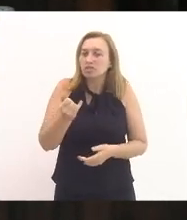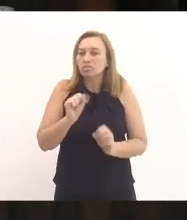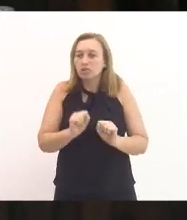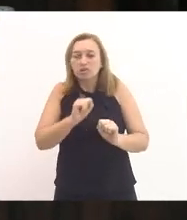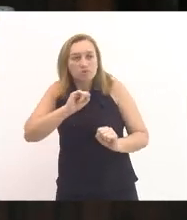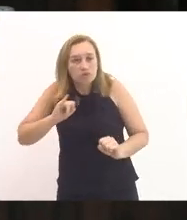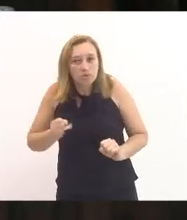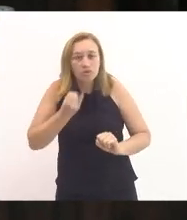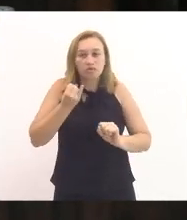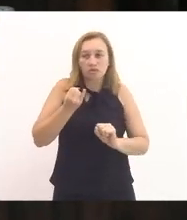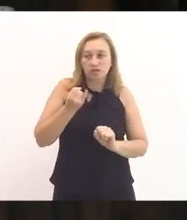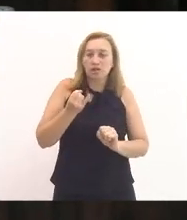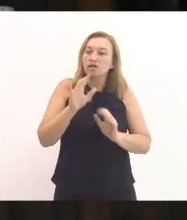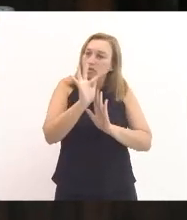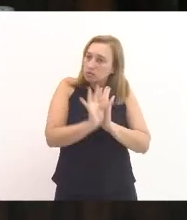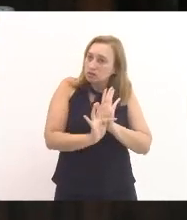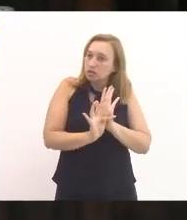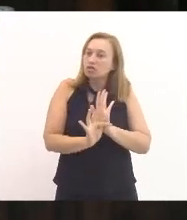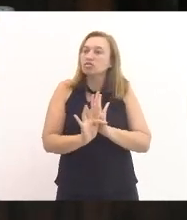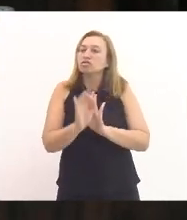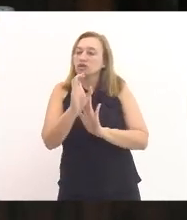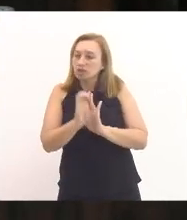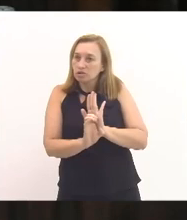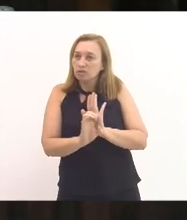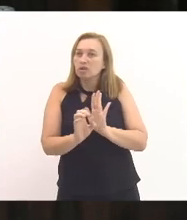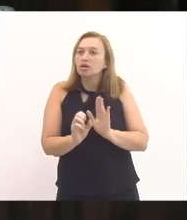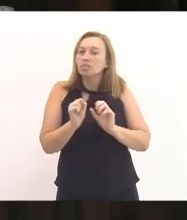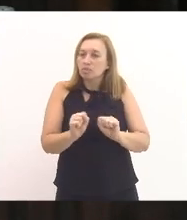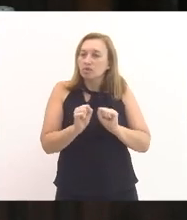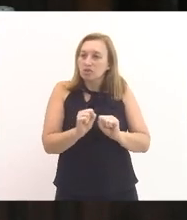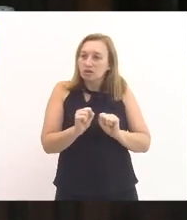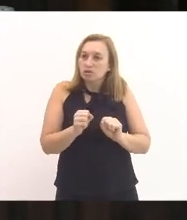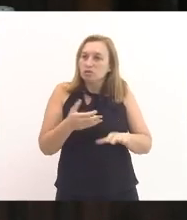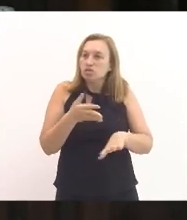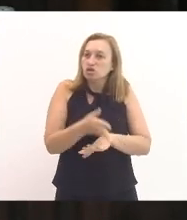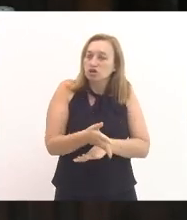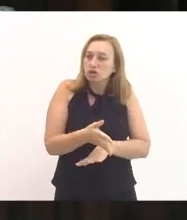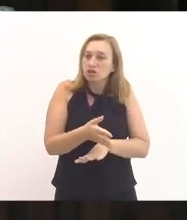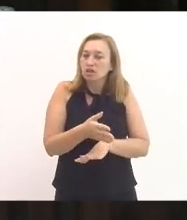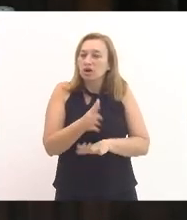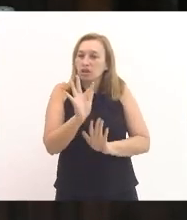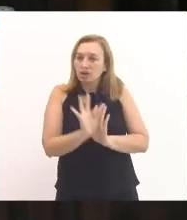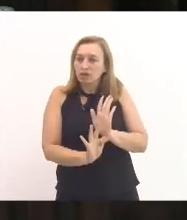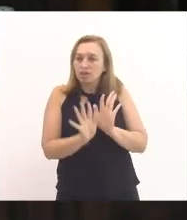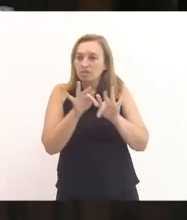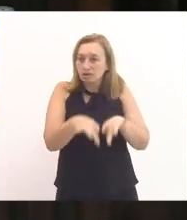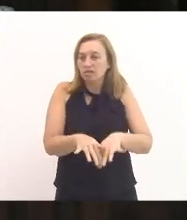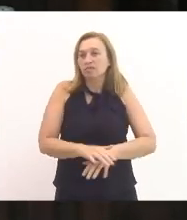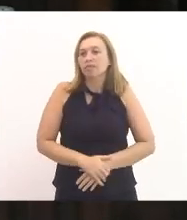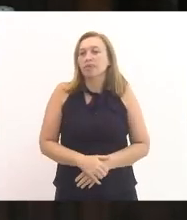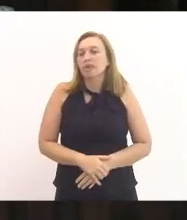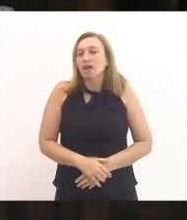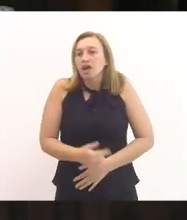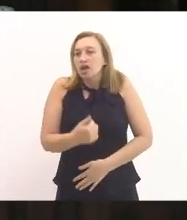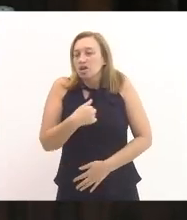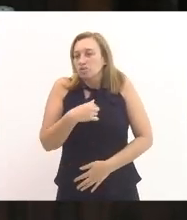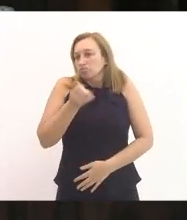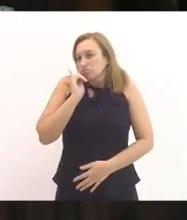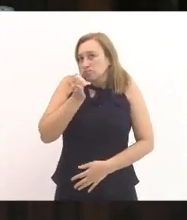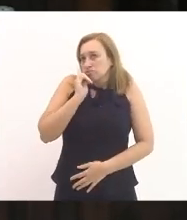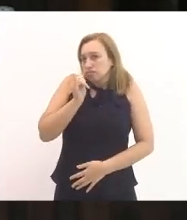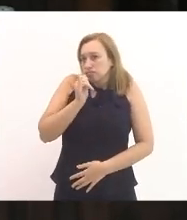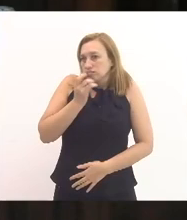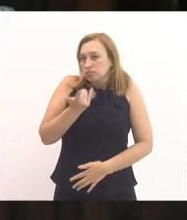aproveitar os textos dessas emendas para que a gente possa chegar a redação final Até porque eu como como